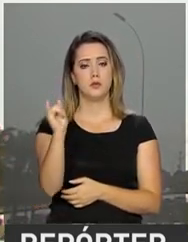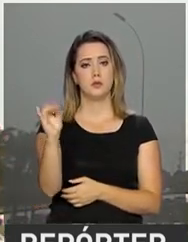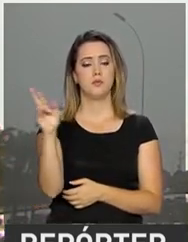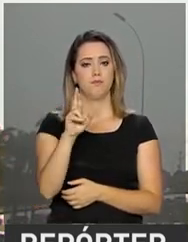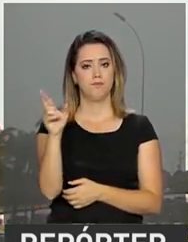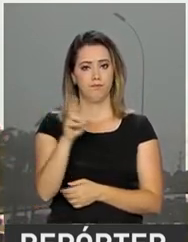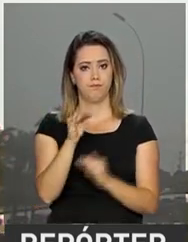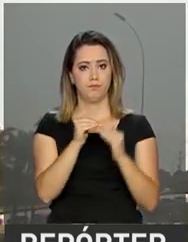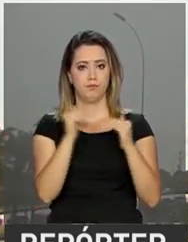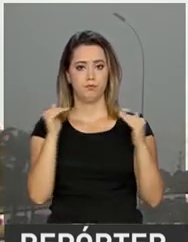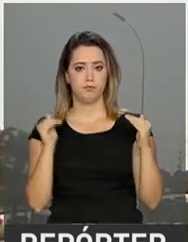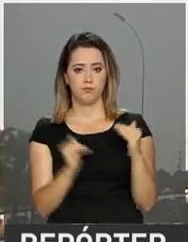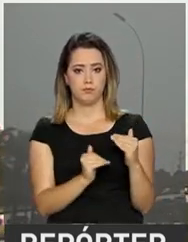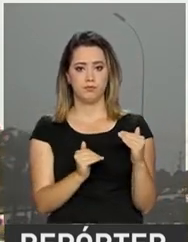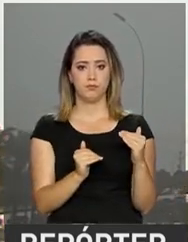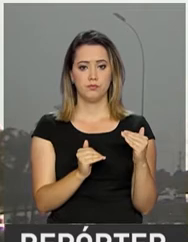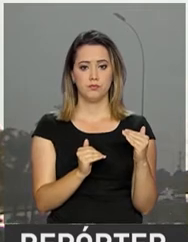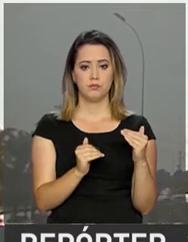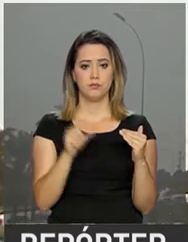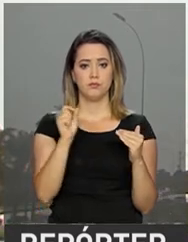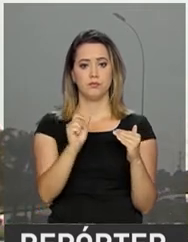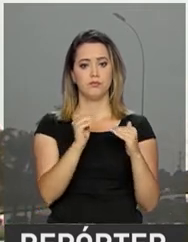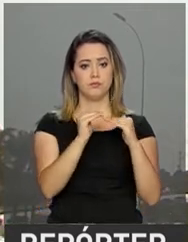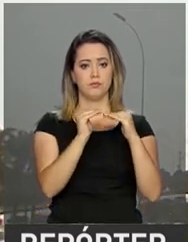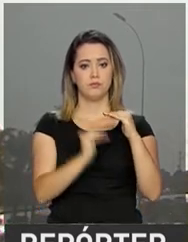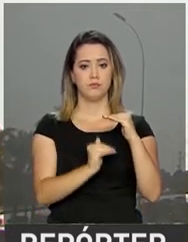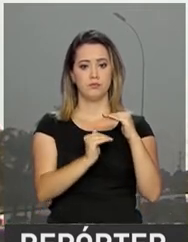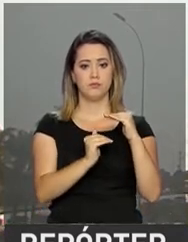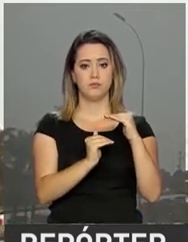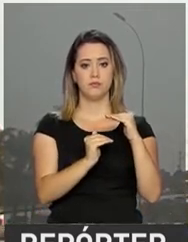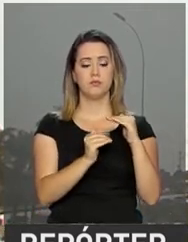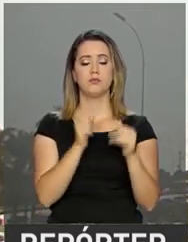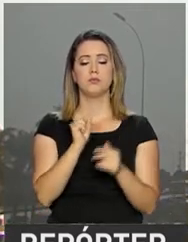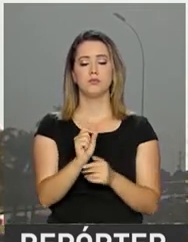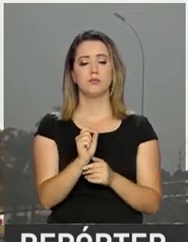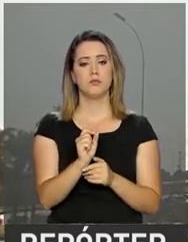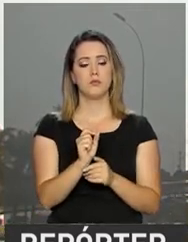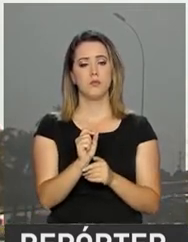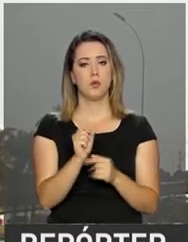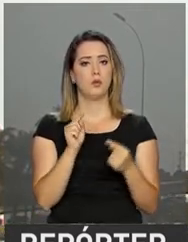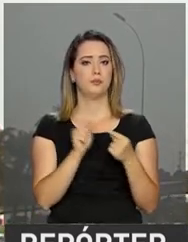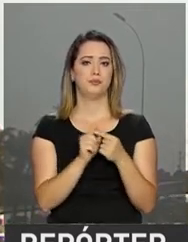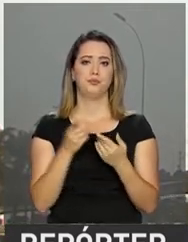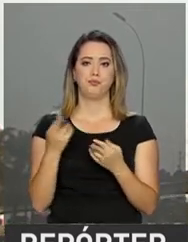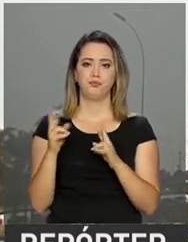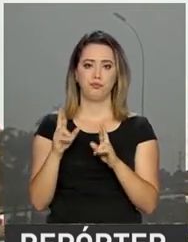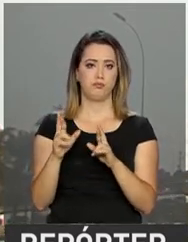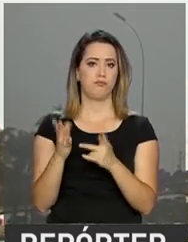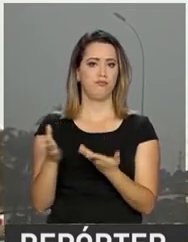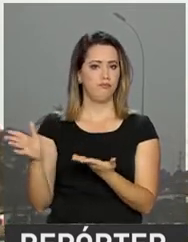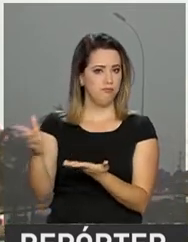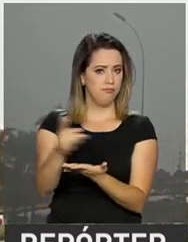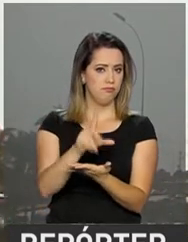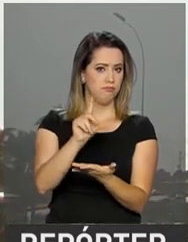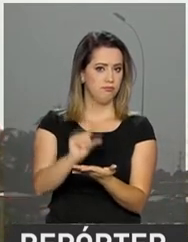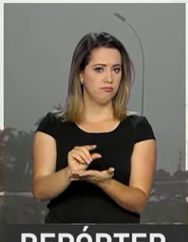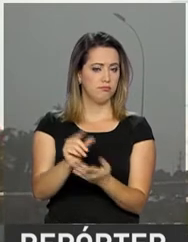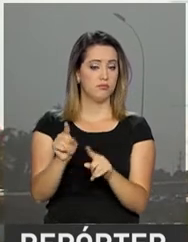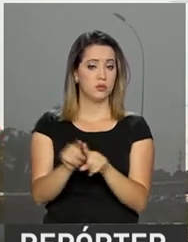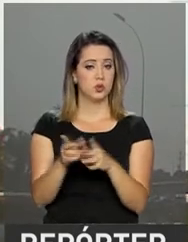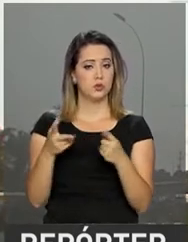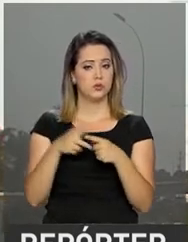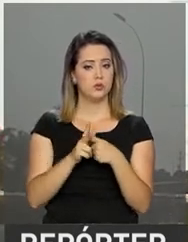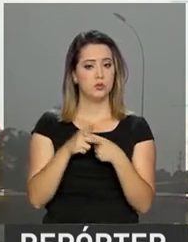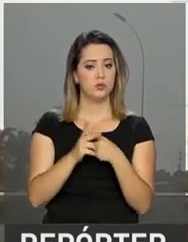as receitas devem ficar 42 bilhões mães e quinhentos milhões de reais abaixo do previsto com a revisão aprovada